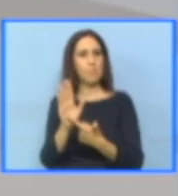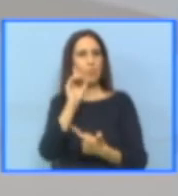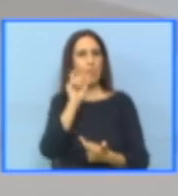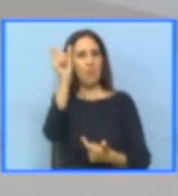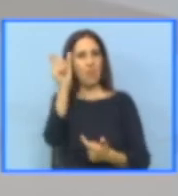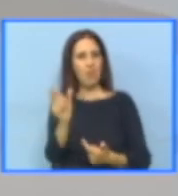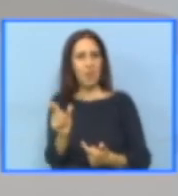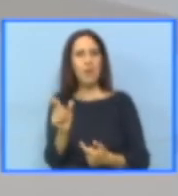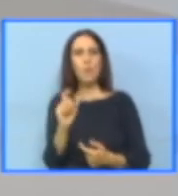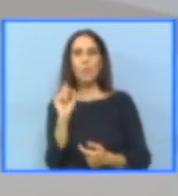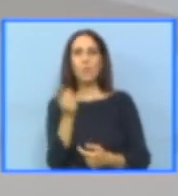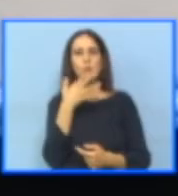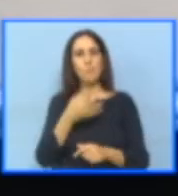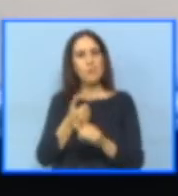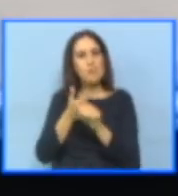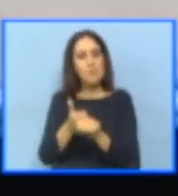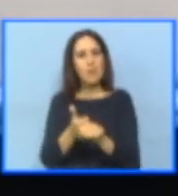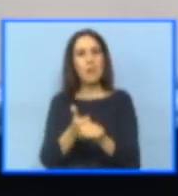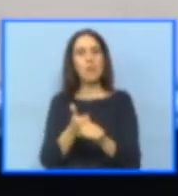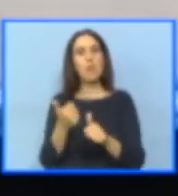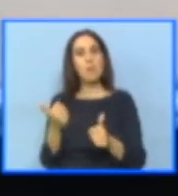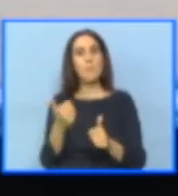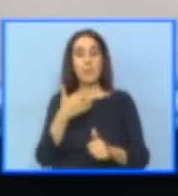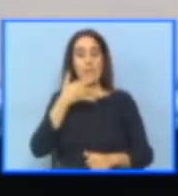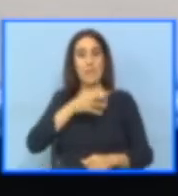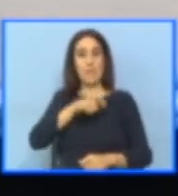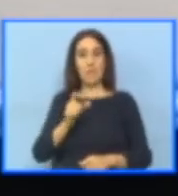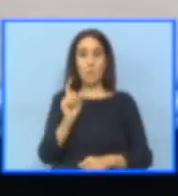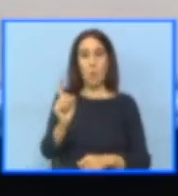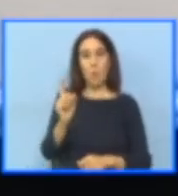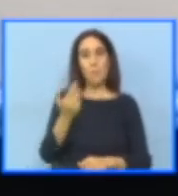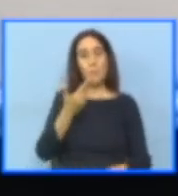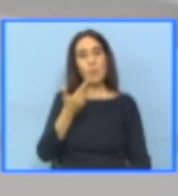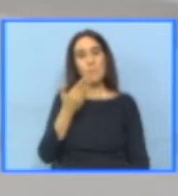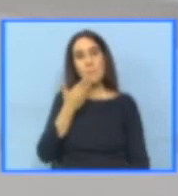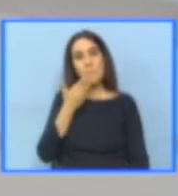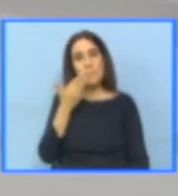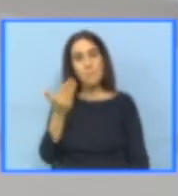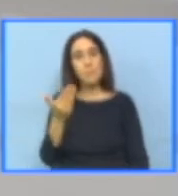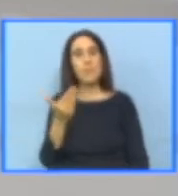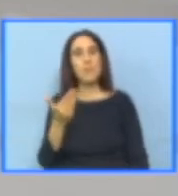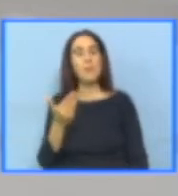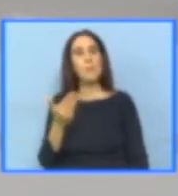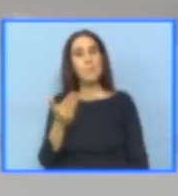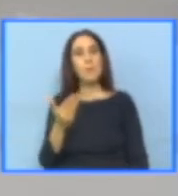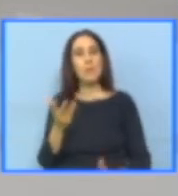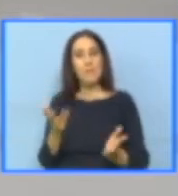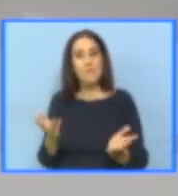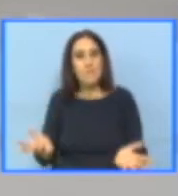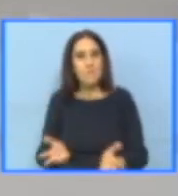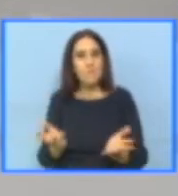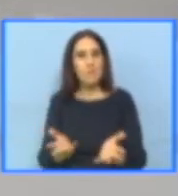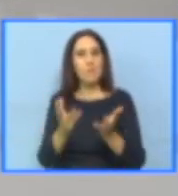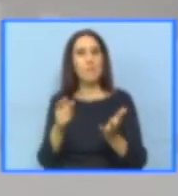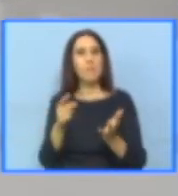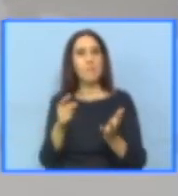a ser seguido por todos e a intercessão que os crentes podem pedir para se mobilizarem mais no